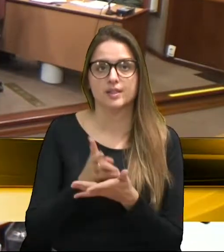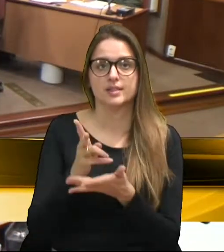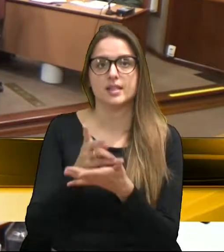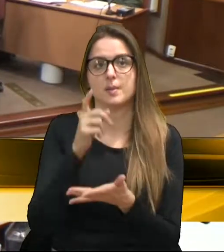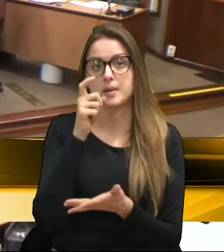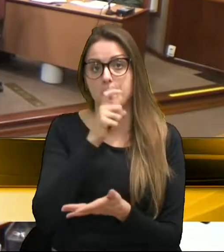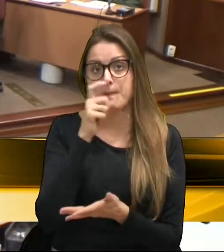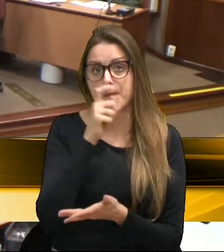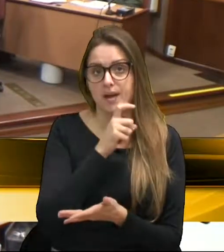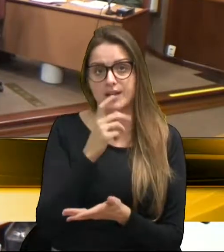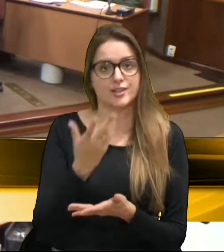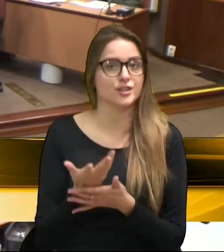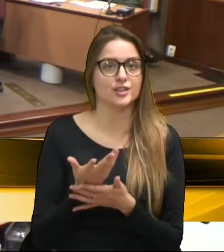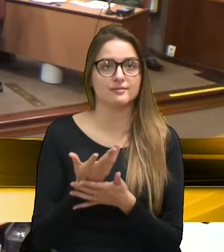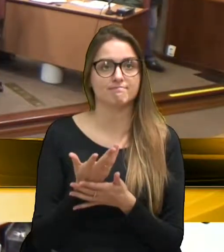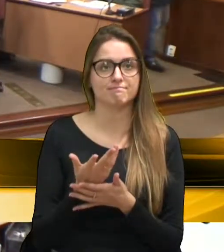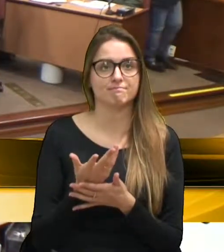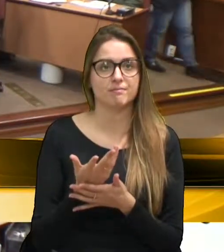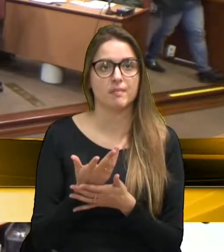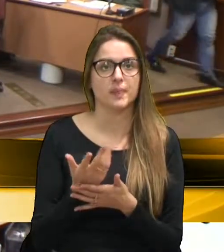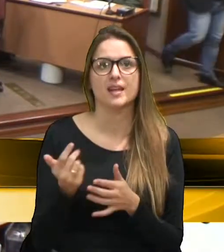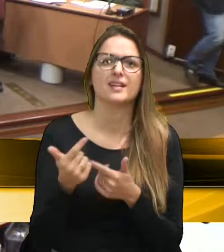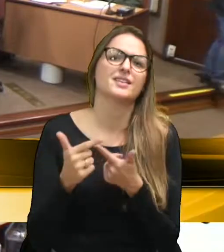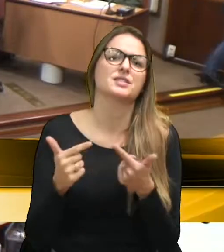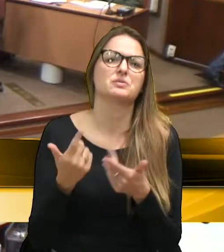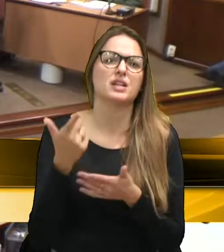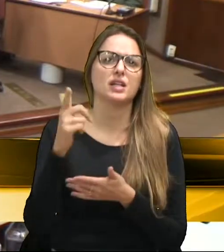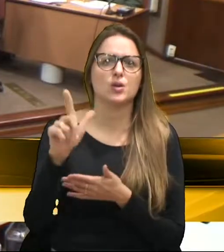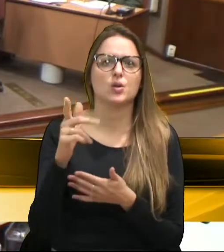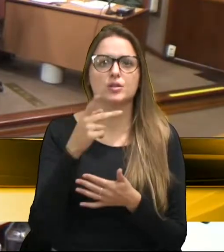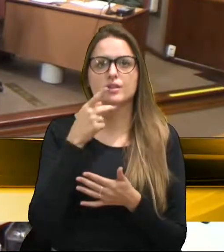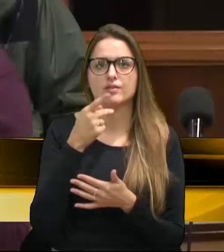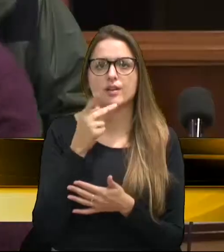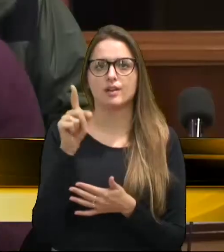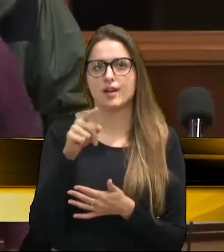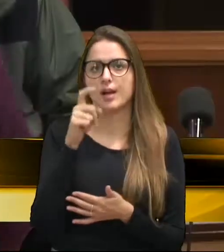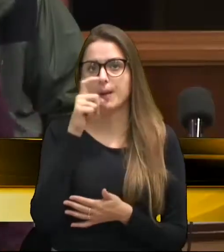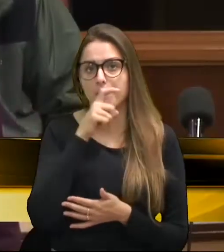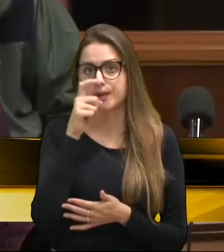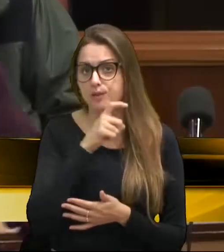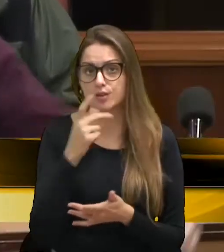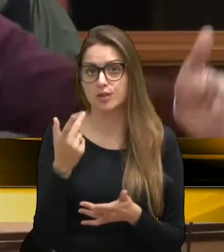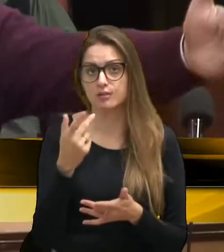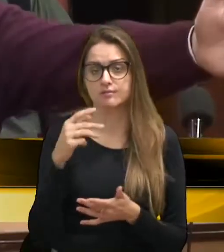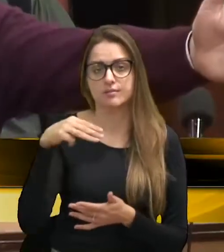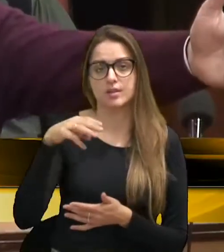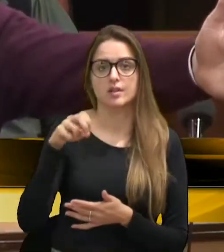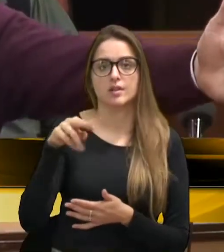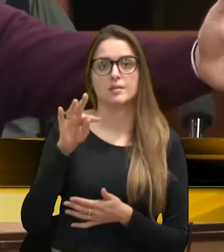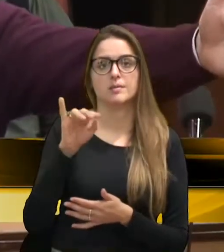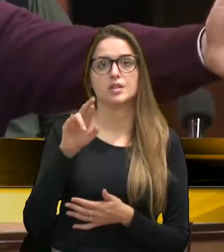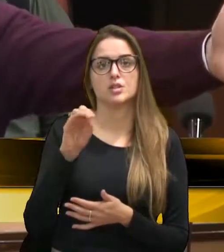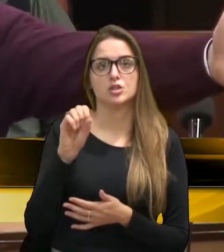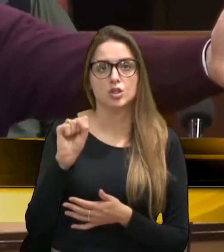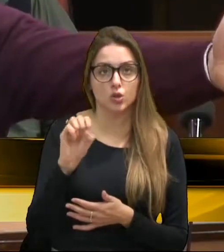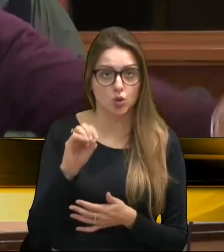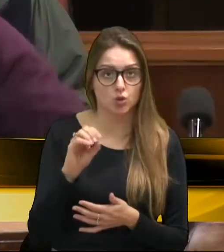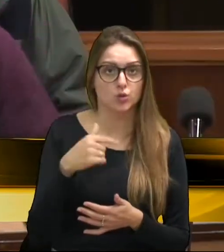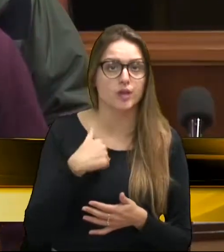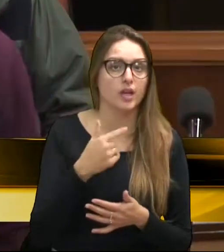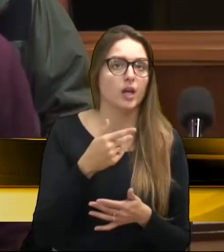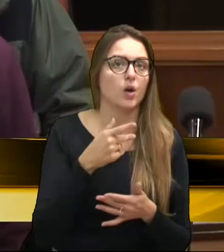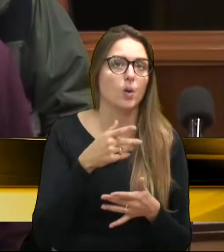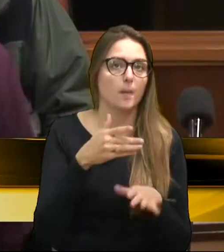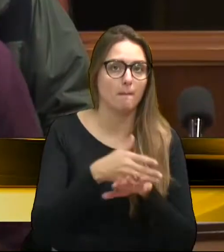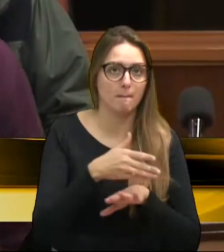sempre não passa de ser, não tem outra definição a não ser um mentiroso. Eu estava presente, o vereador... Questão